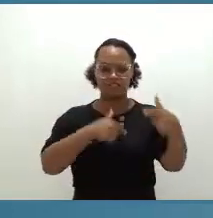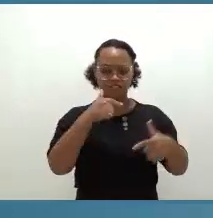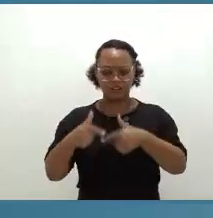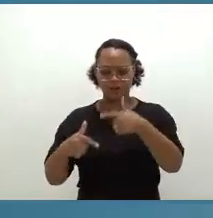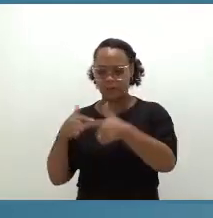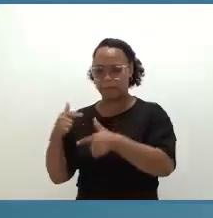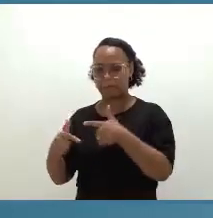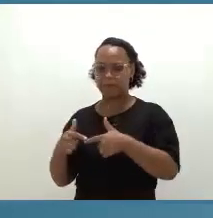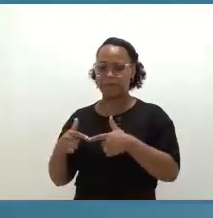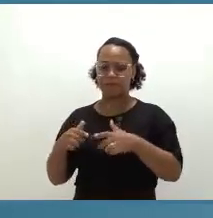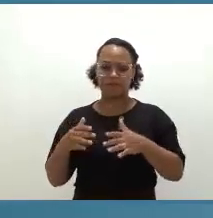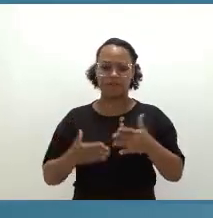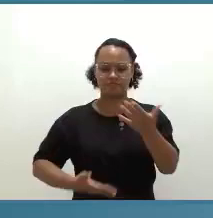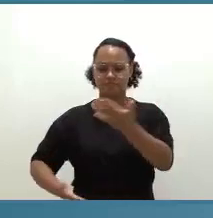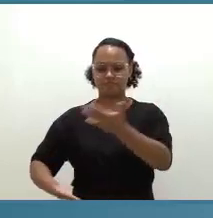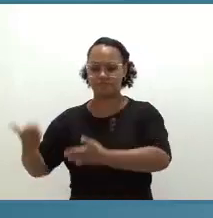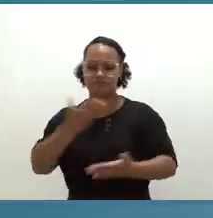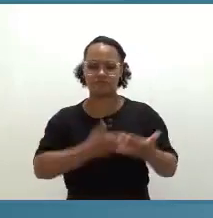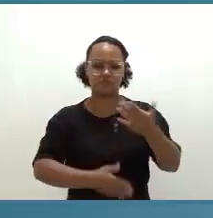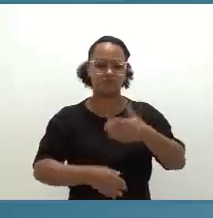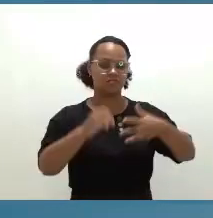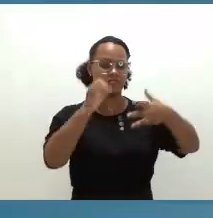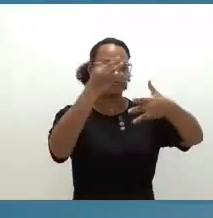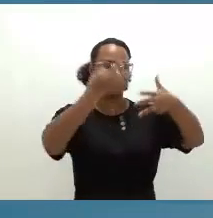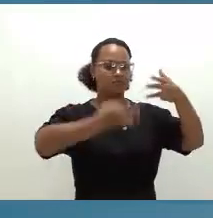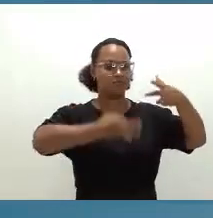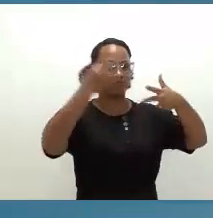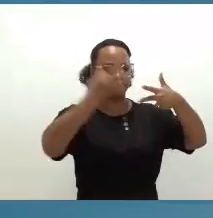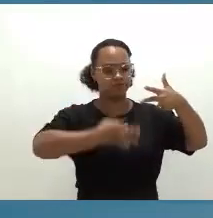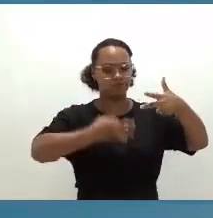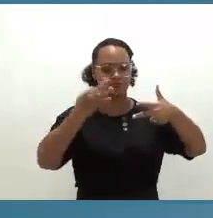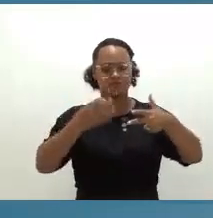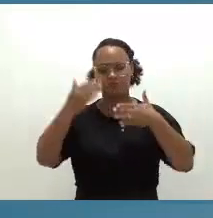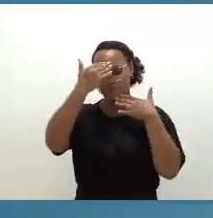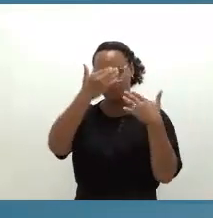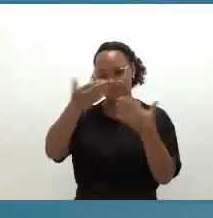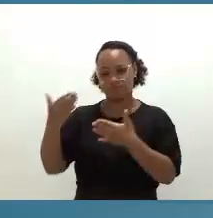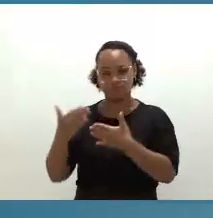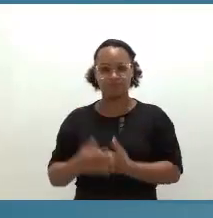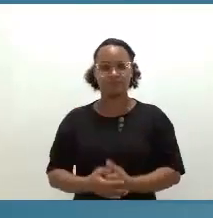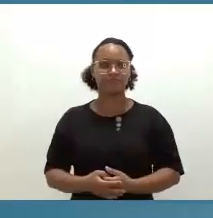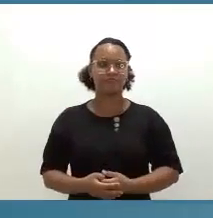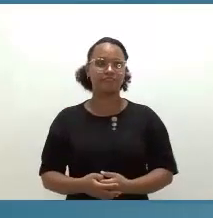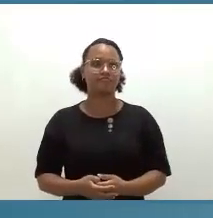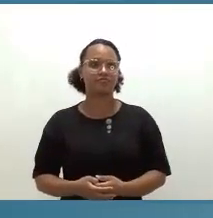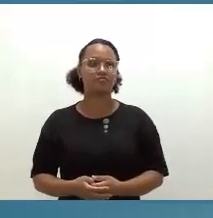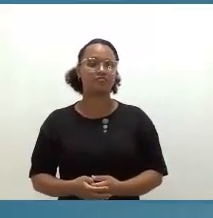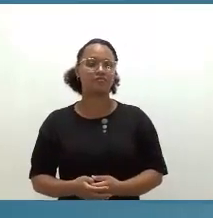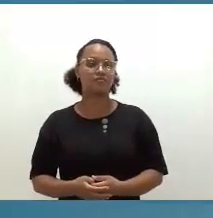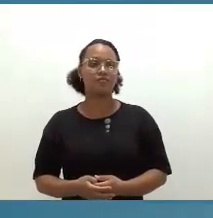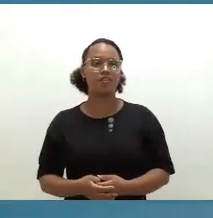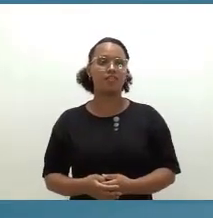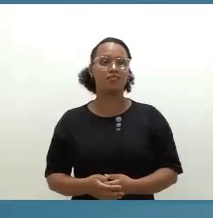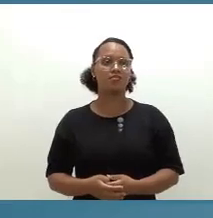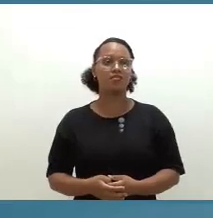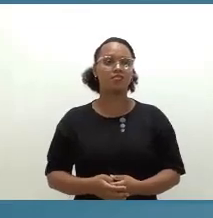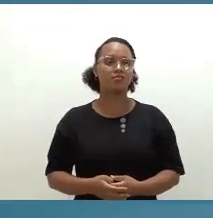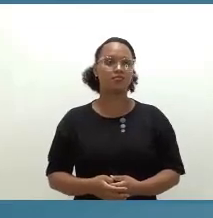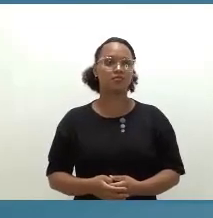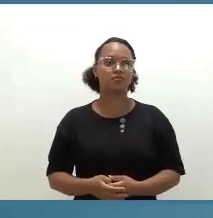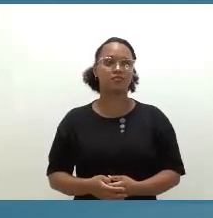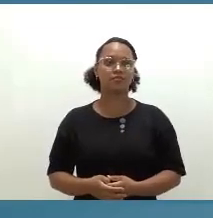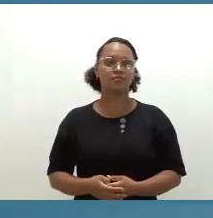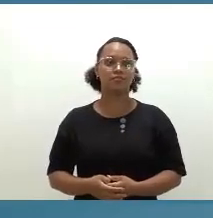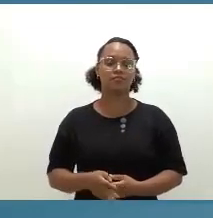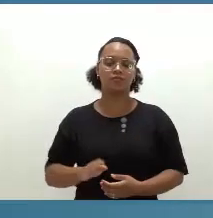colaboração sempre ao Poder Judiciário. A gente fica muito agradecido por isso. Senhora presidente? Por não, desembargador